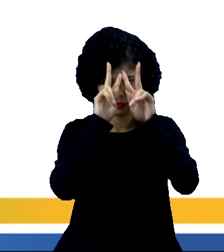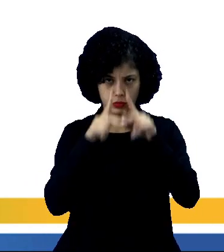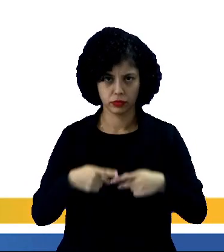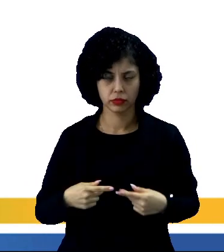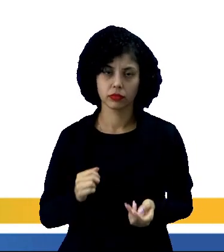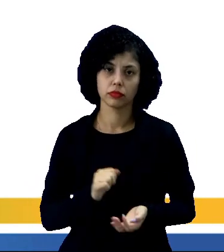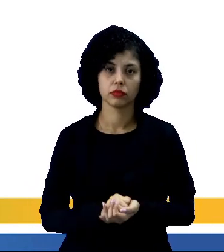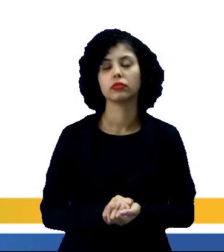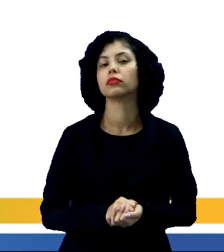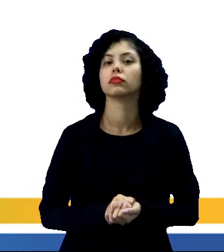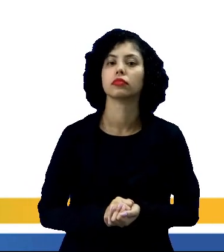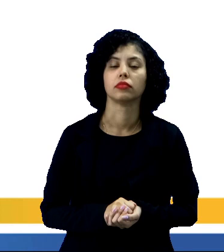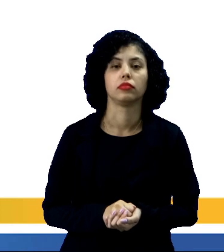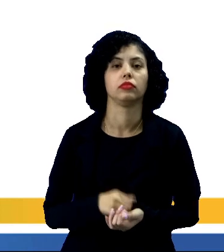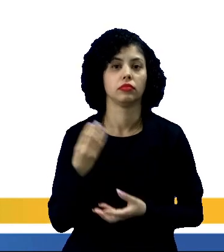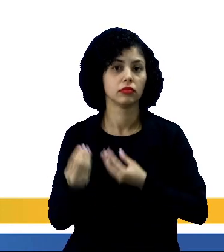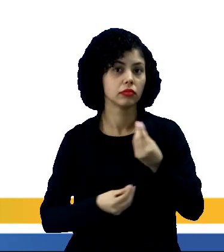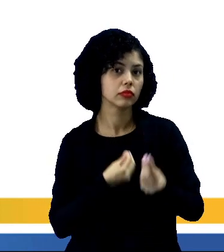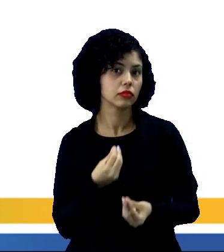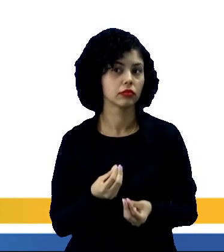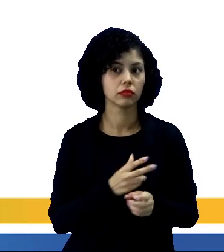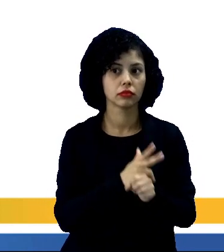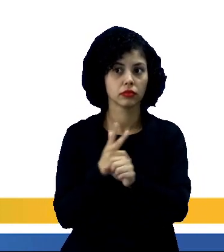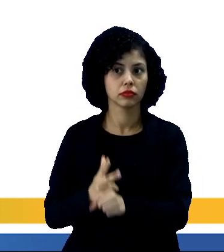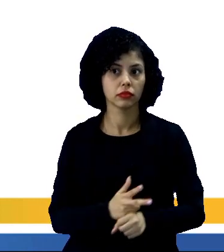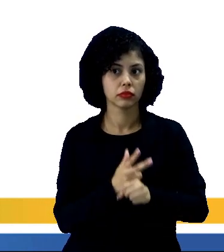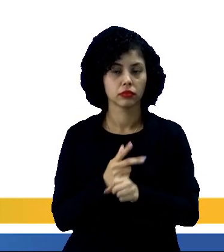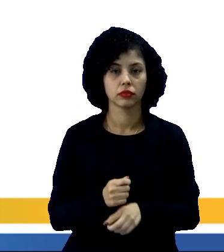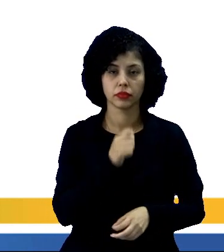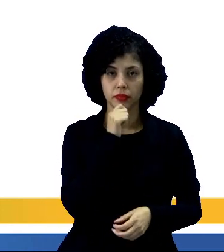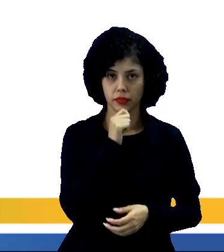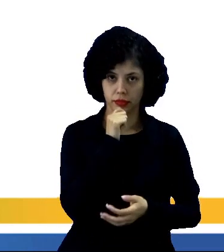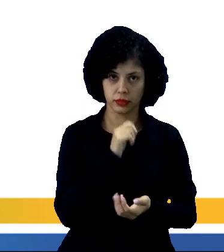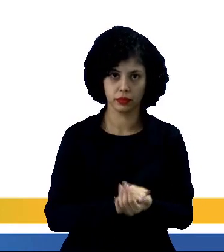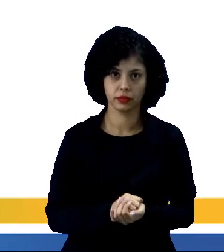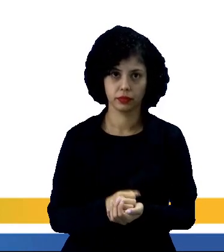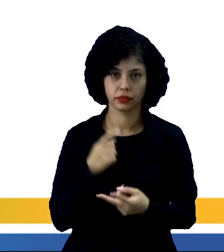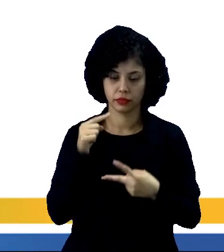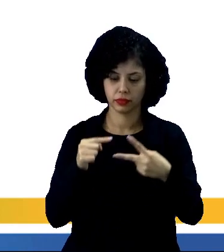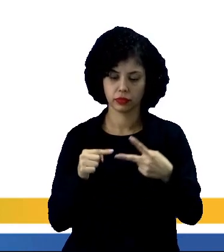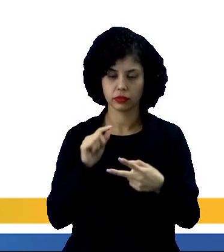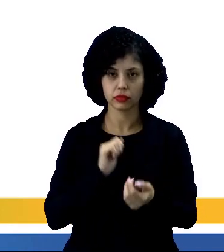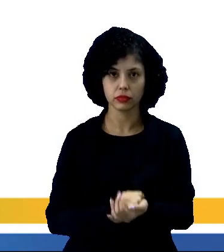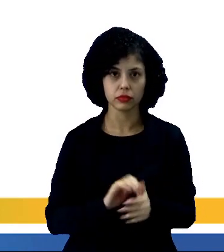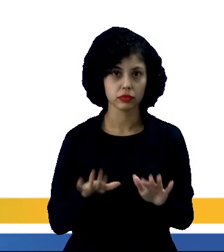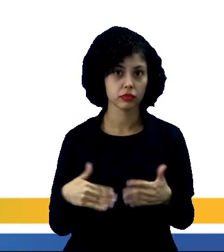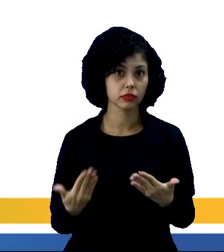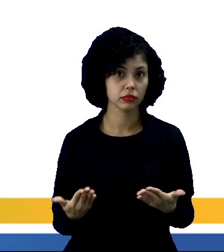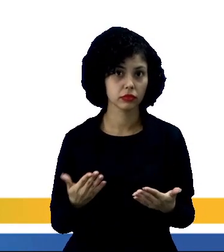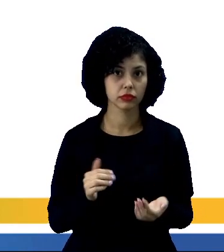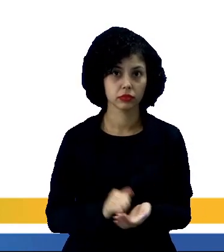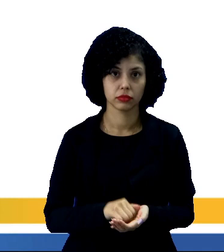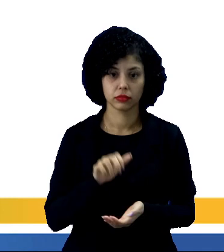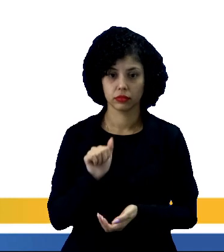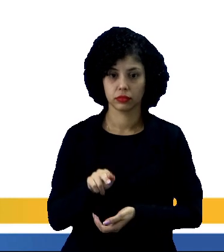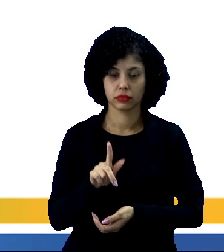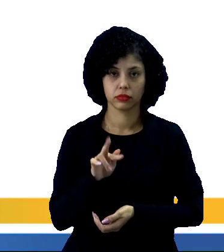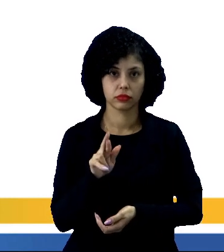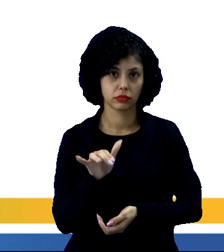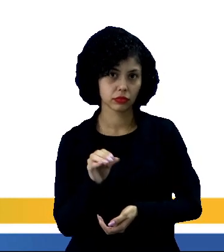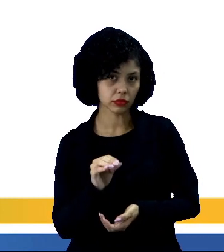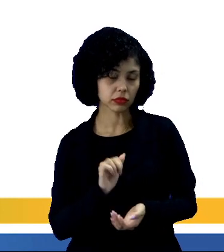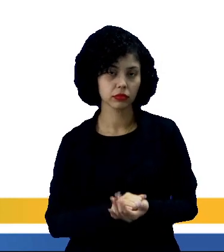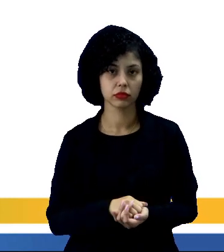Então isso tá, a forma de gravação aí de dois sinais. Quais são os dois sinais? Analógico, a